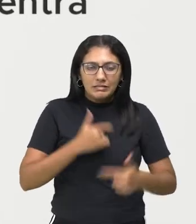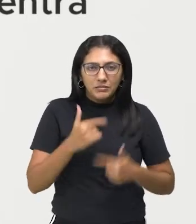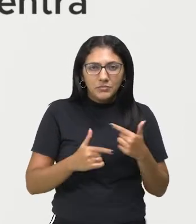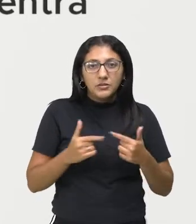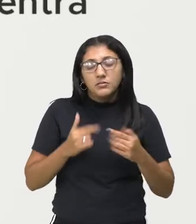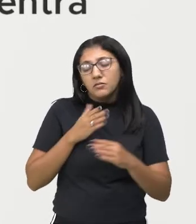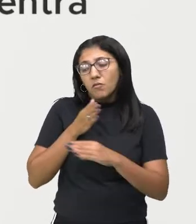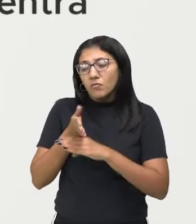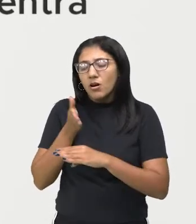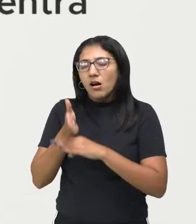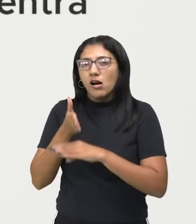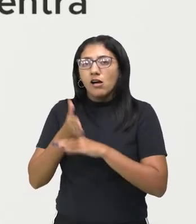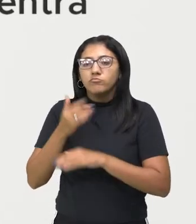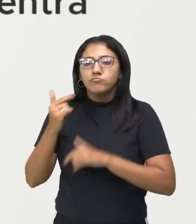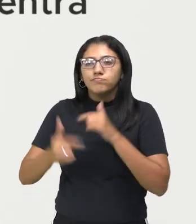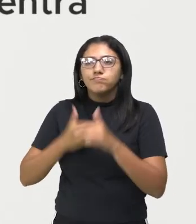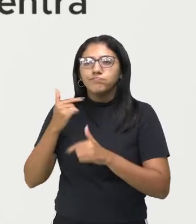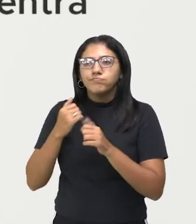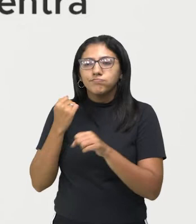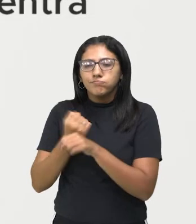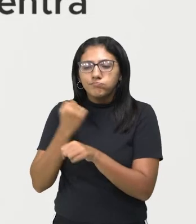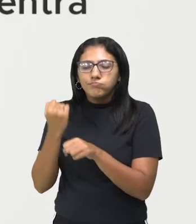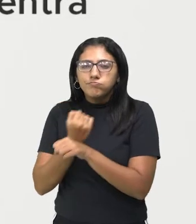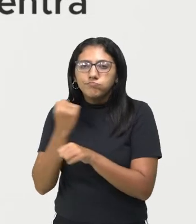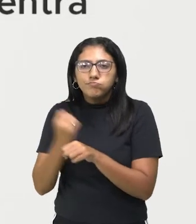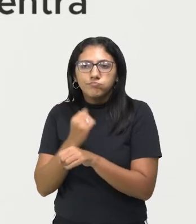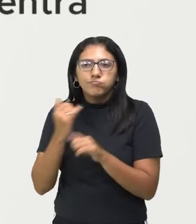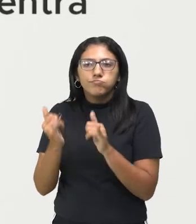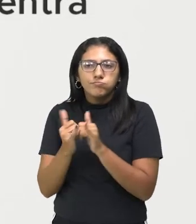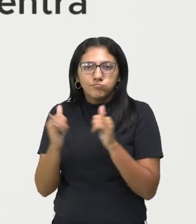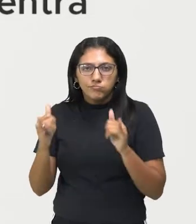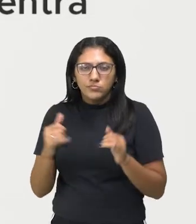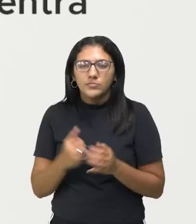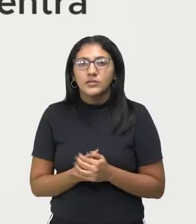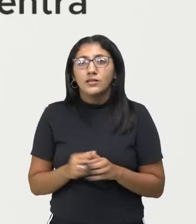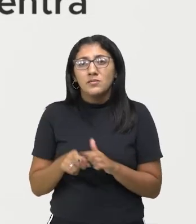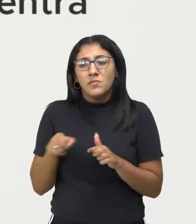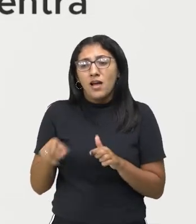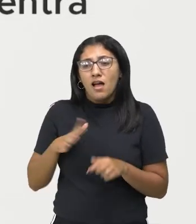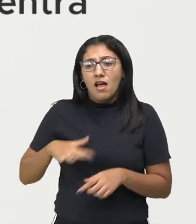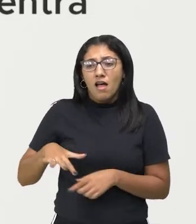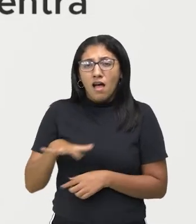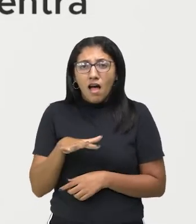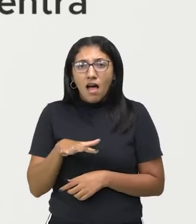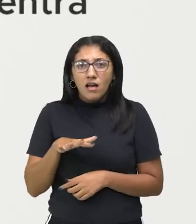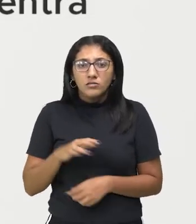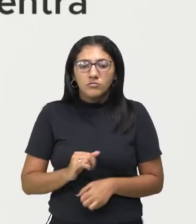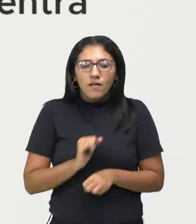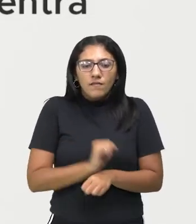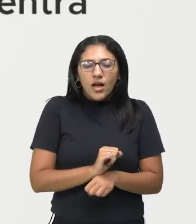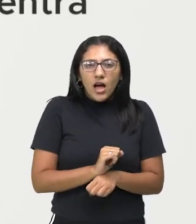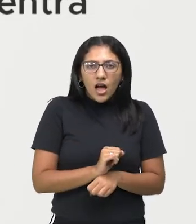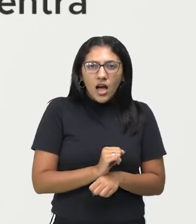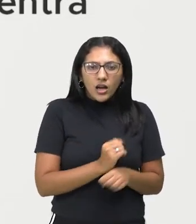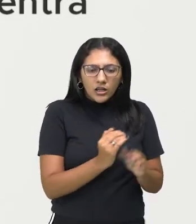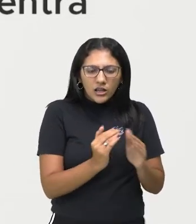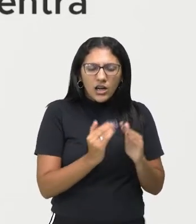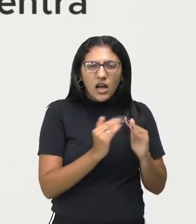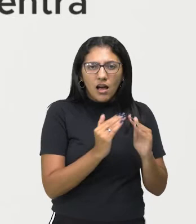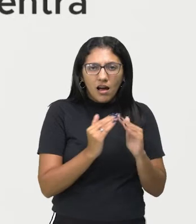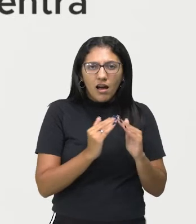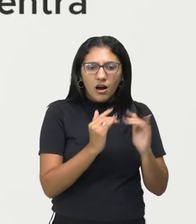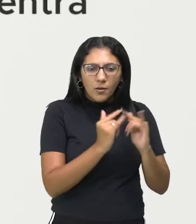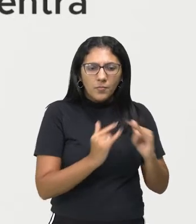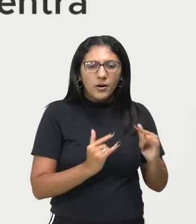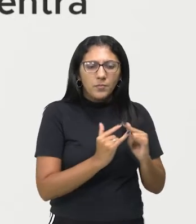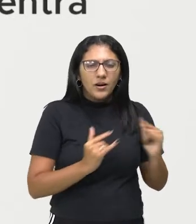construção dessas usinas. E esse local na qual eles vão se fixar, não há uma infraestrutura para